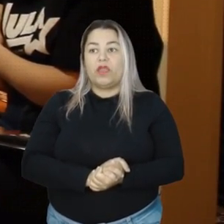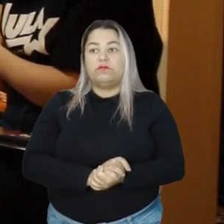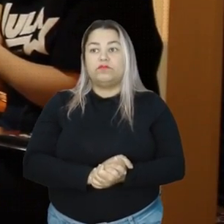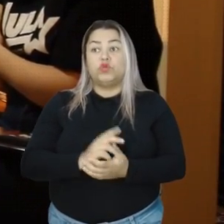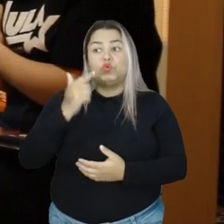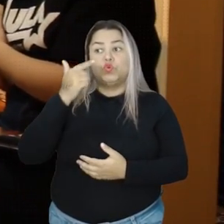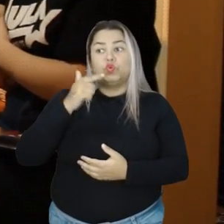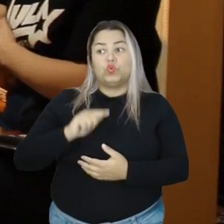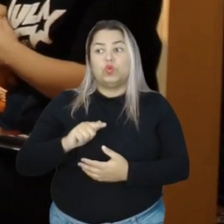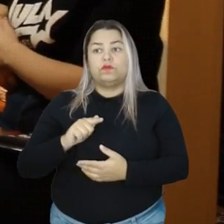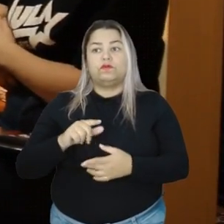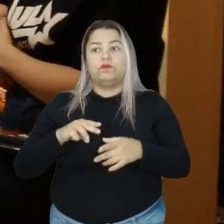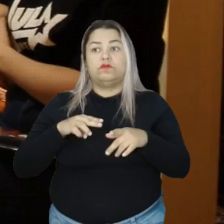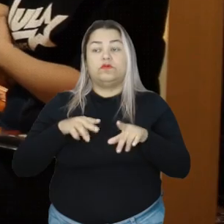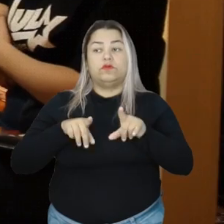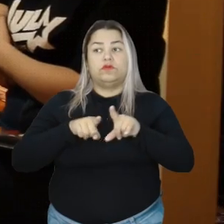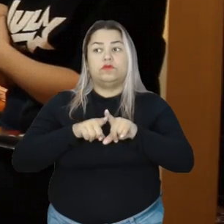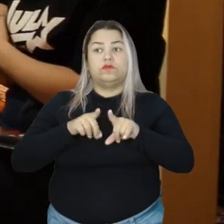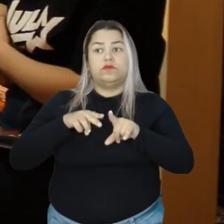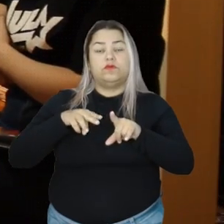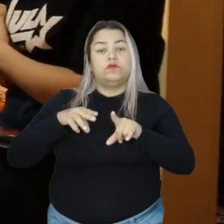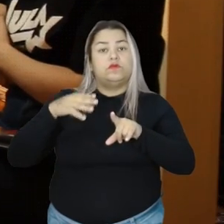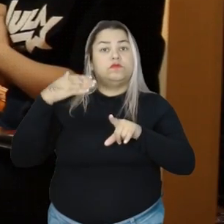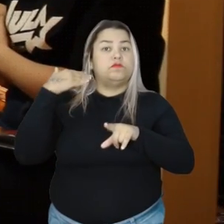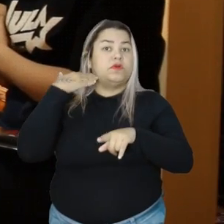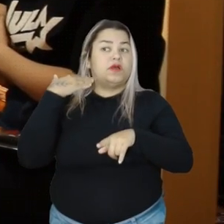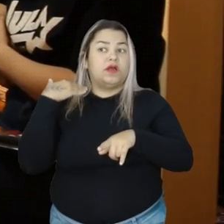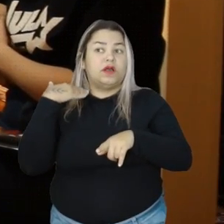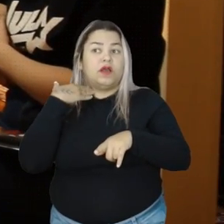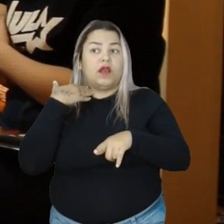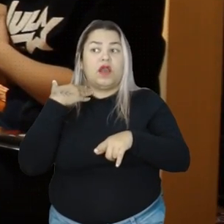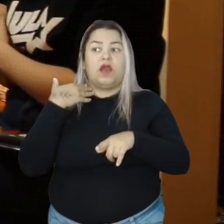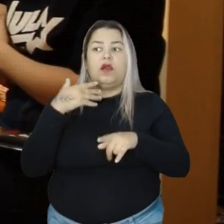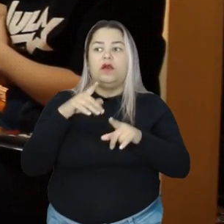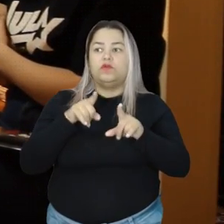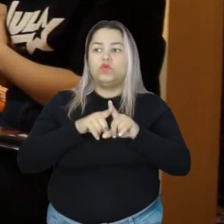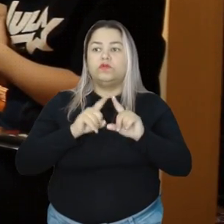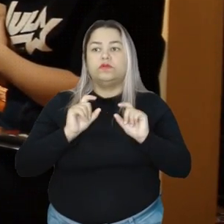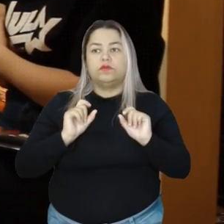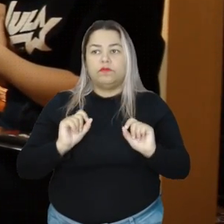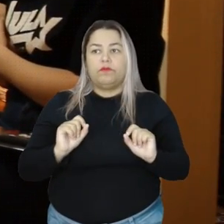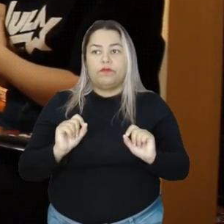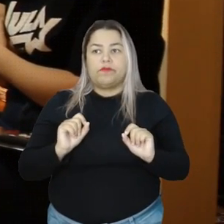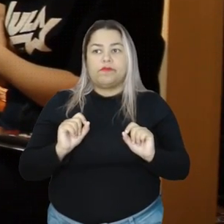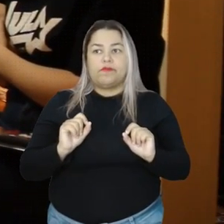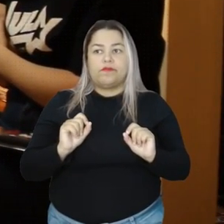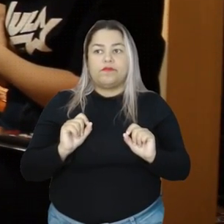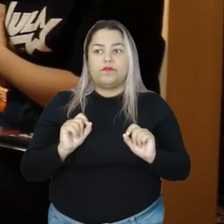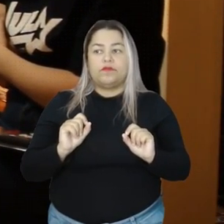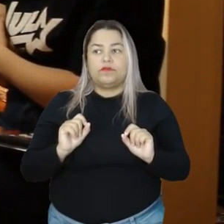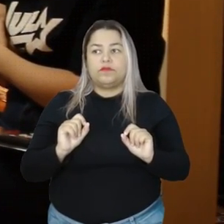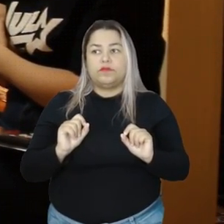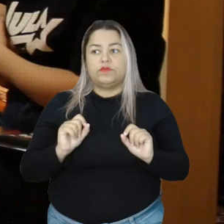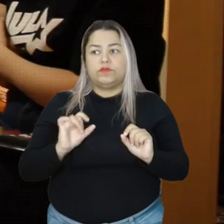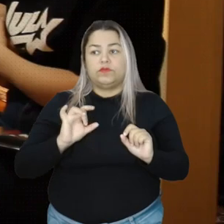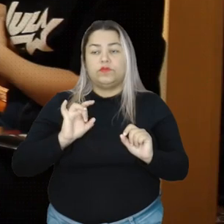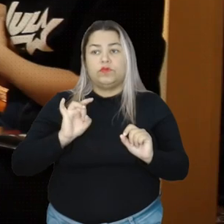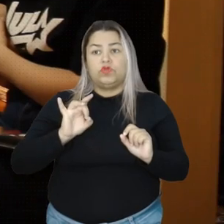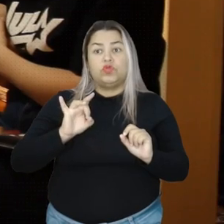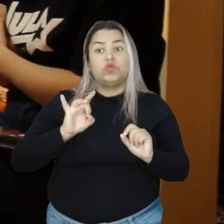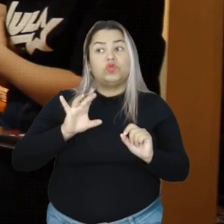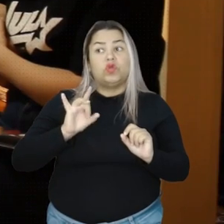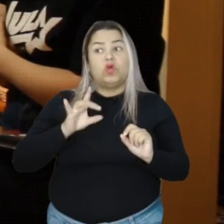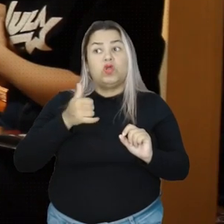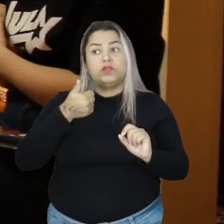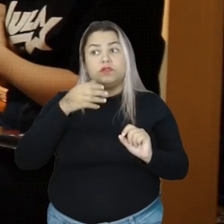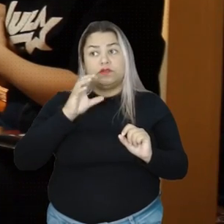outros militantes, de outros, né, bancários, não só lá, né, no estado, né, e que só 10 anos depois é